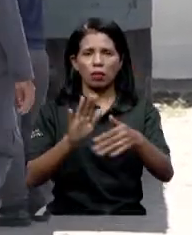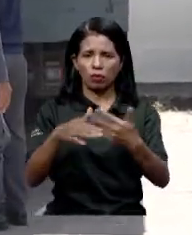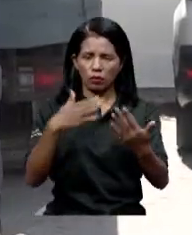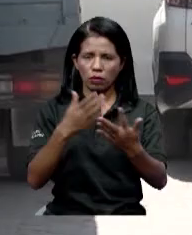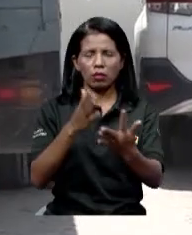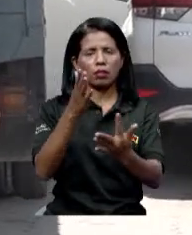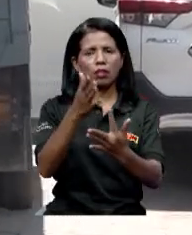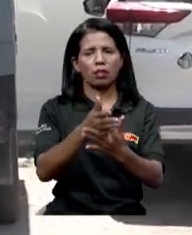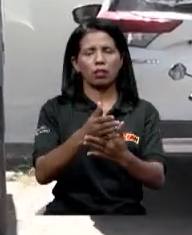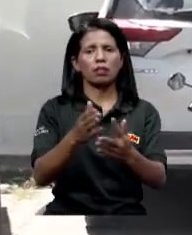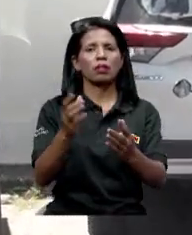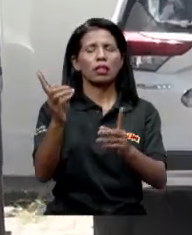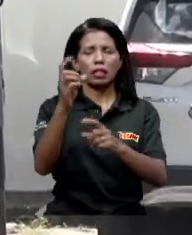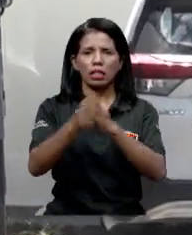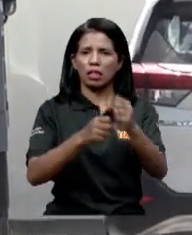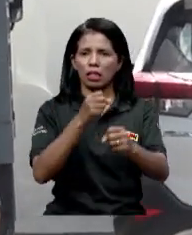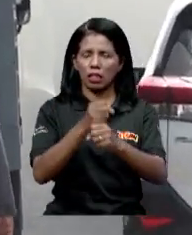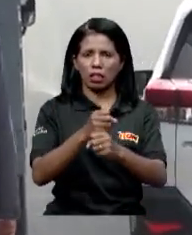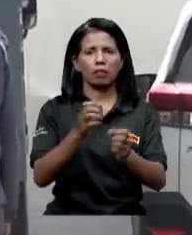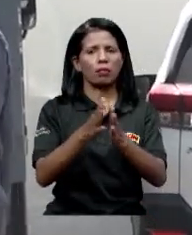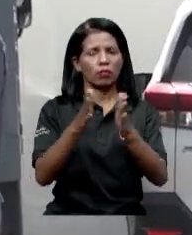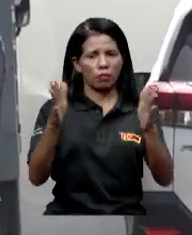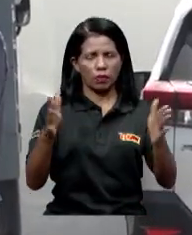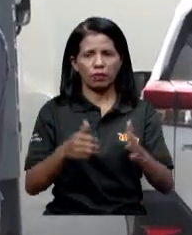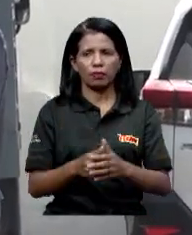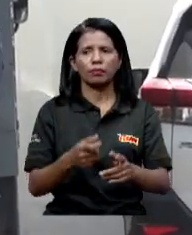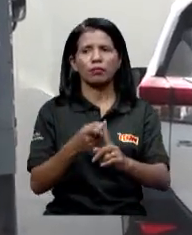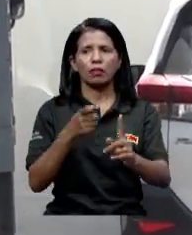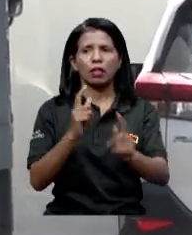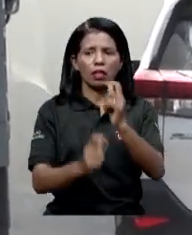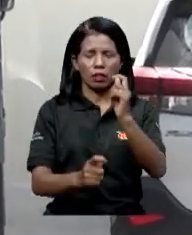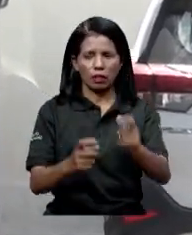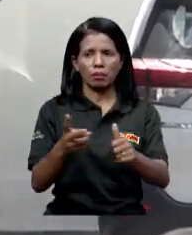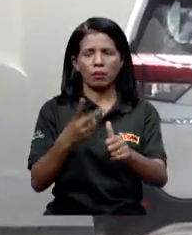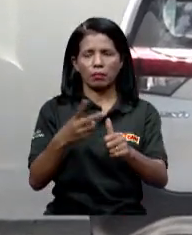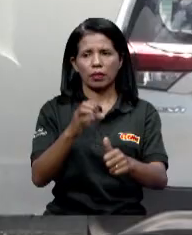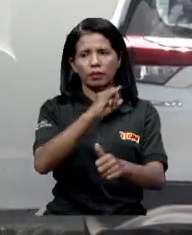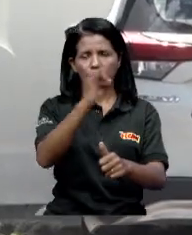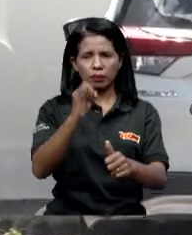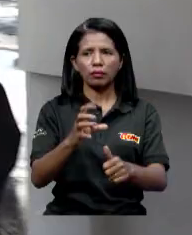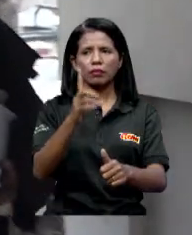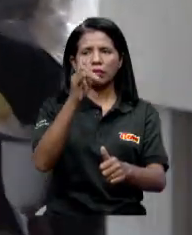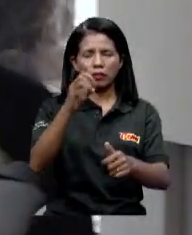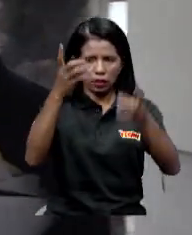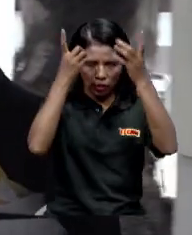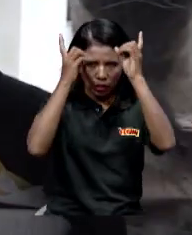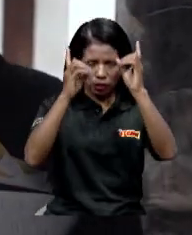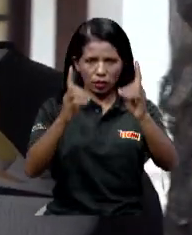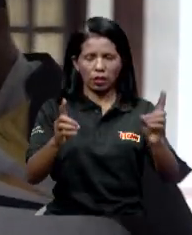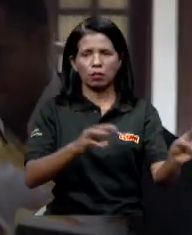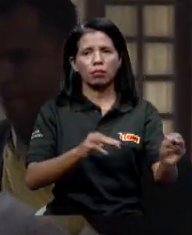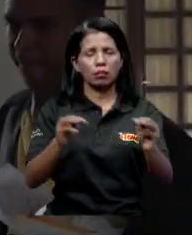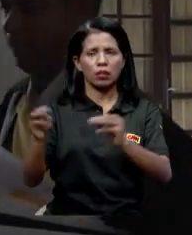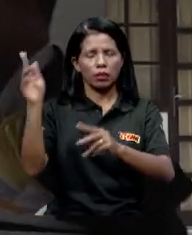ho pena ne bebot. Rona alegação no se parte rua, Tribunal Primeira Instância de Lim, decide a dia ricas caso